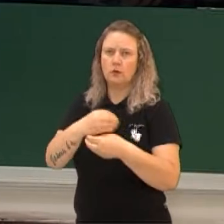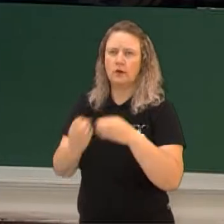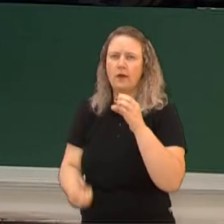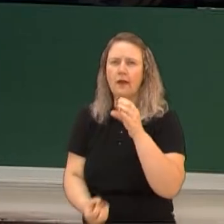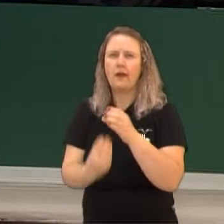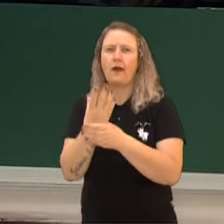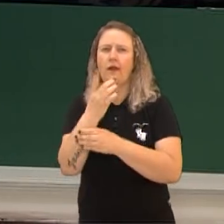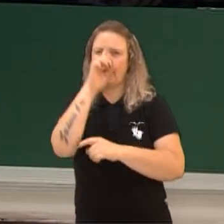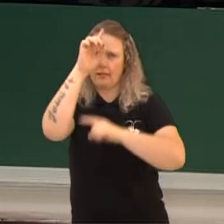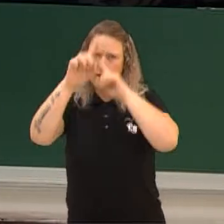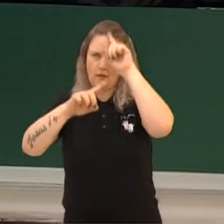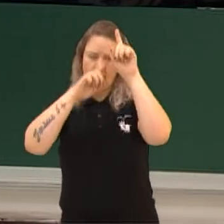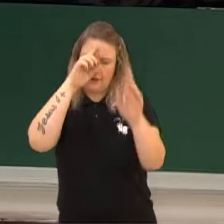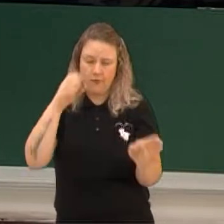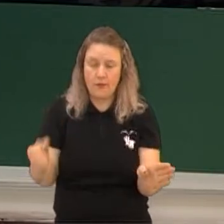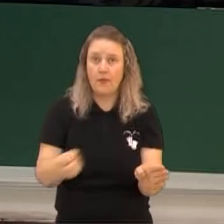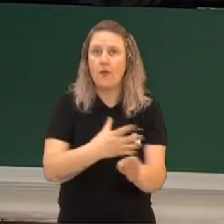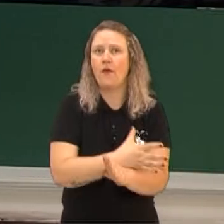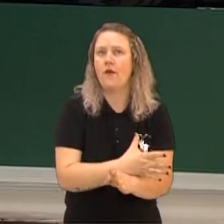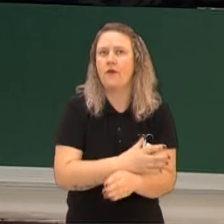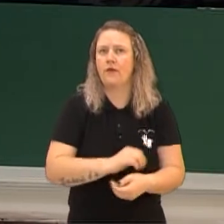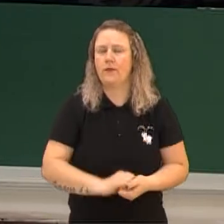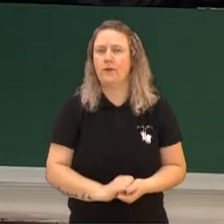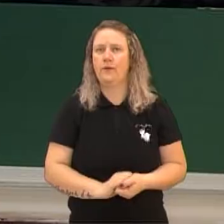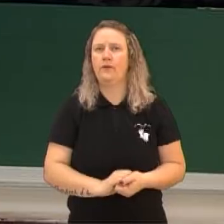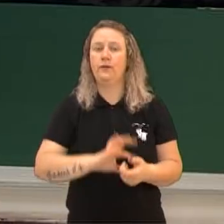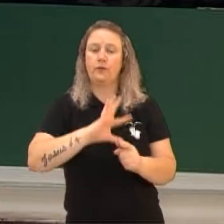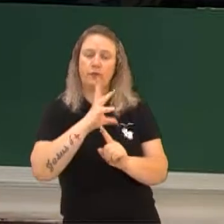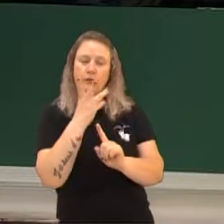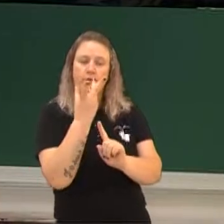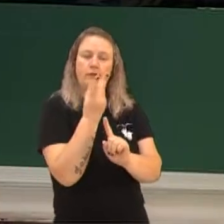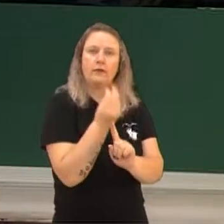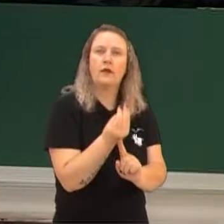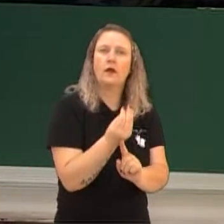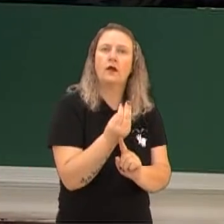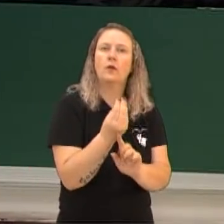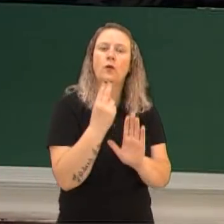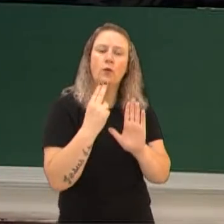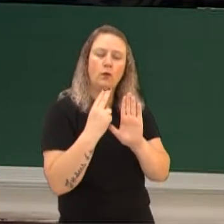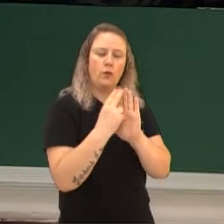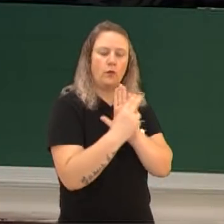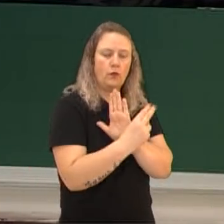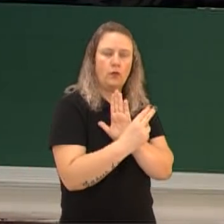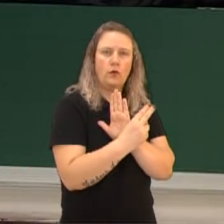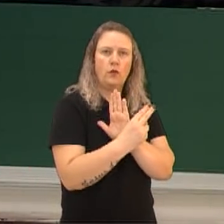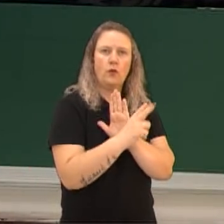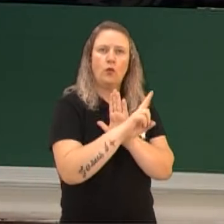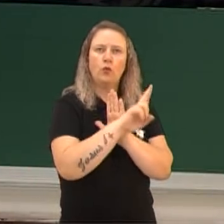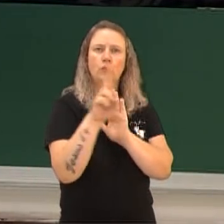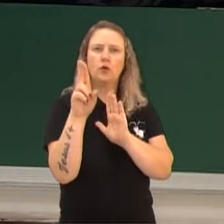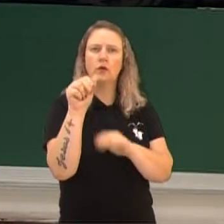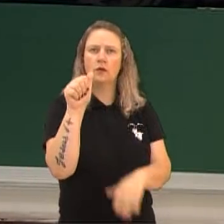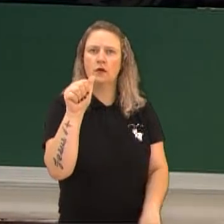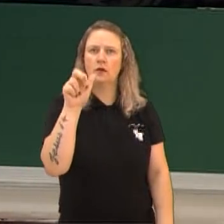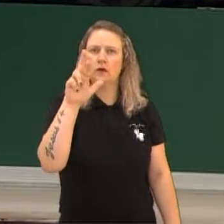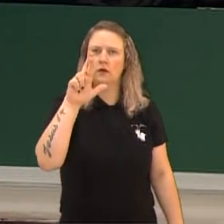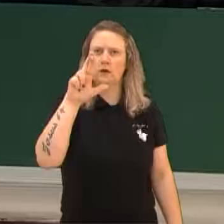ideia nova, E essa ideia nova, essa arte nova, eles deram o nome de arte armorial.